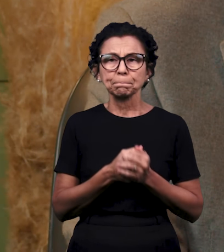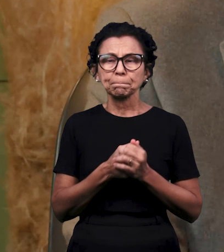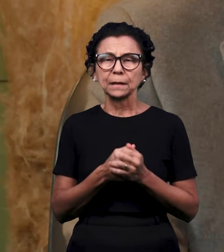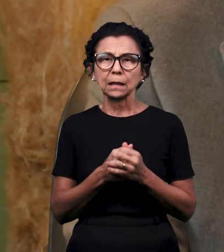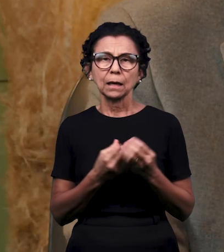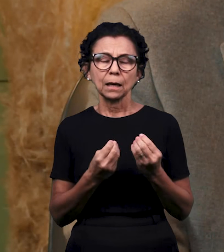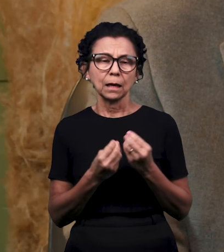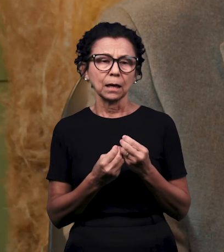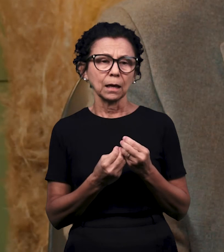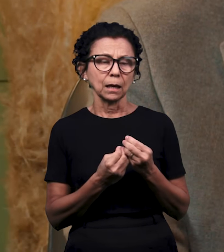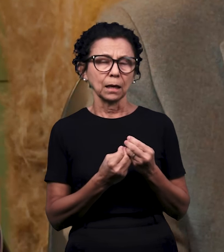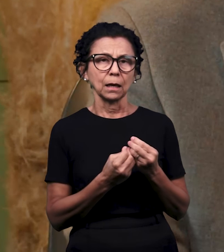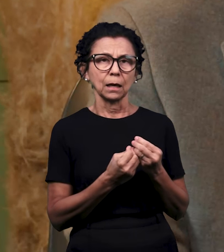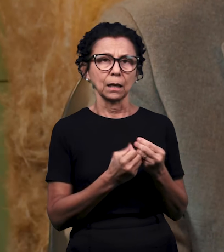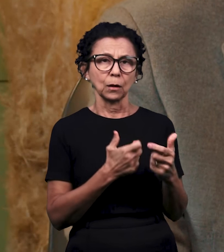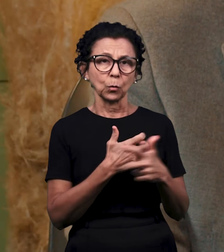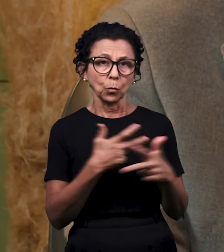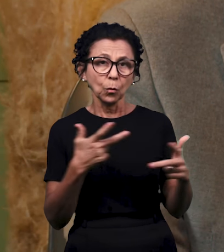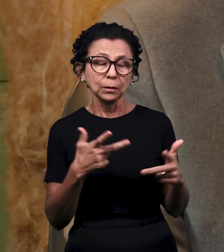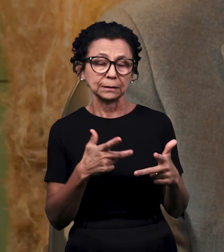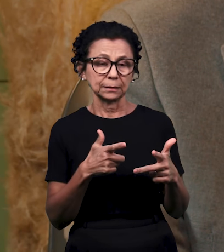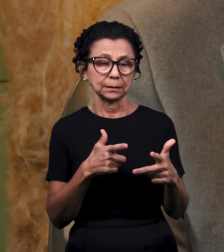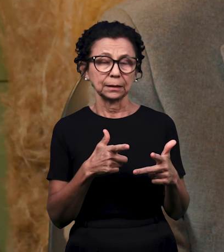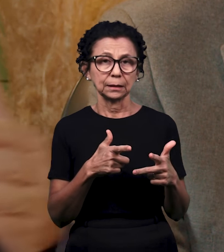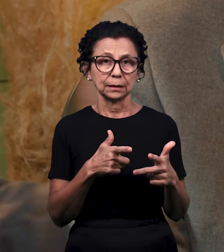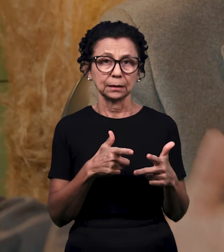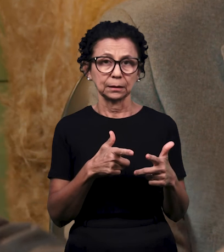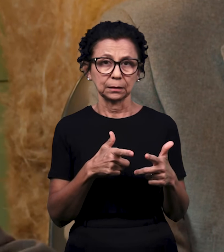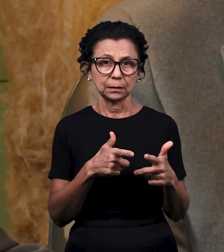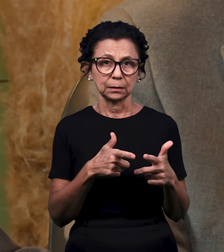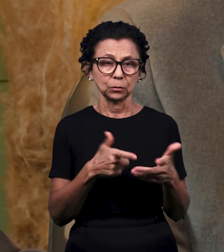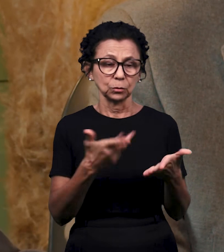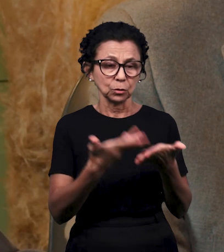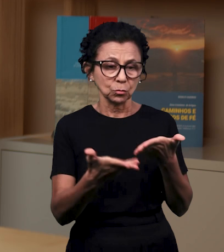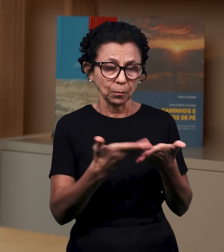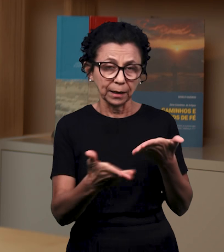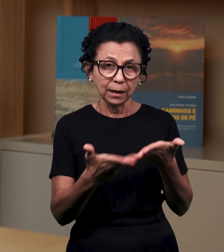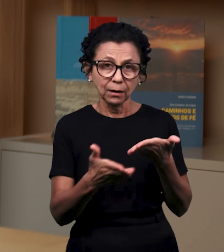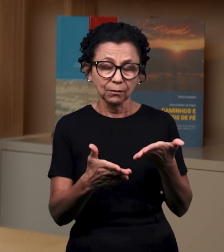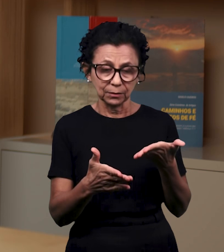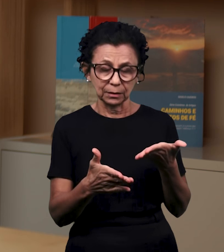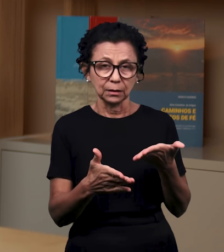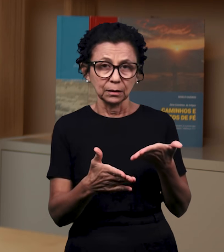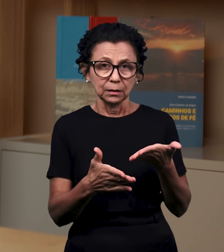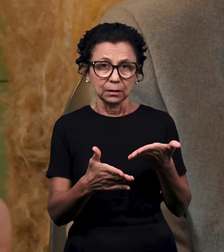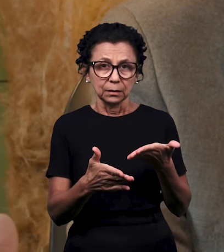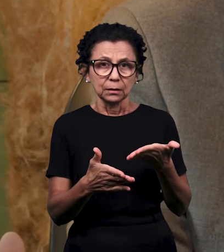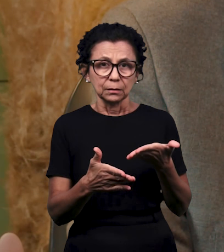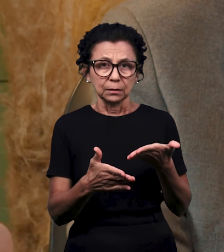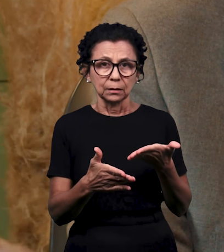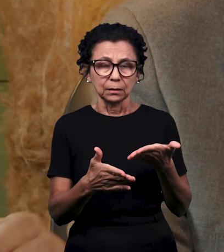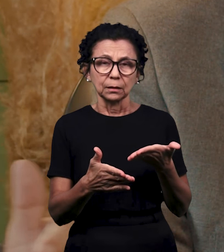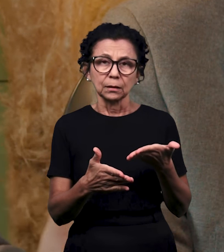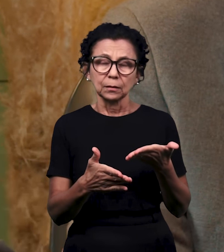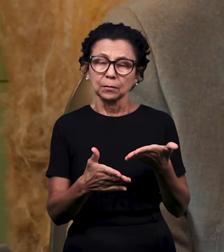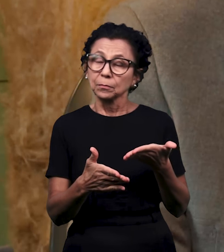do povo da colheita, era do Senhor. Porque aquele povo ele